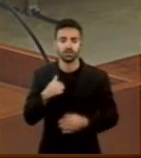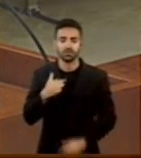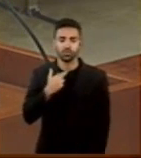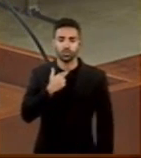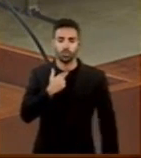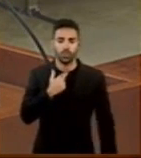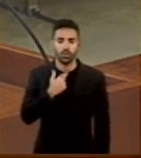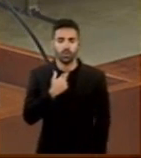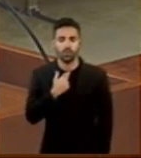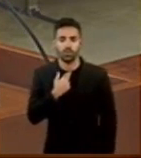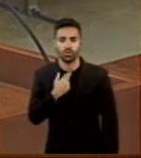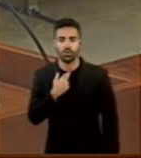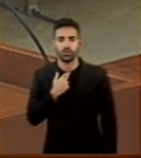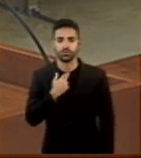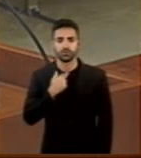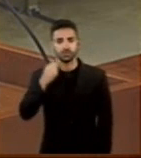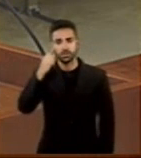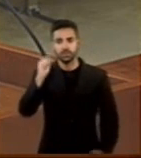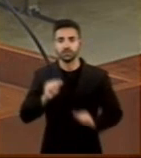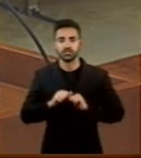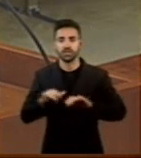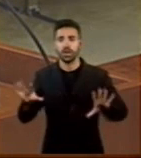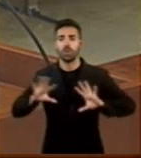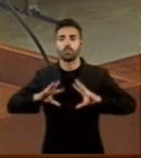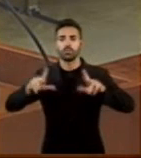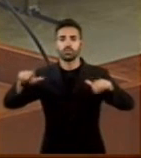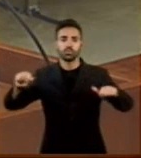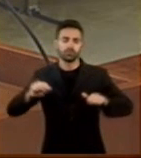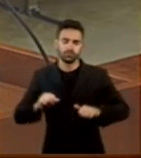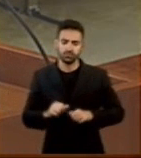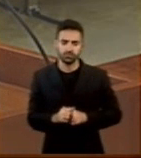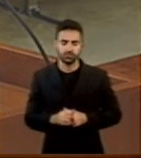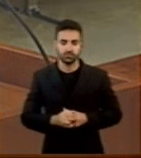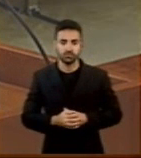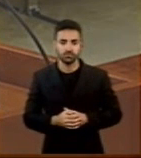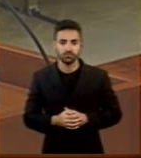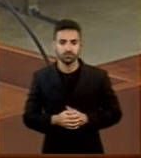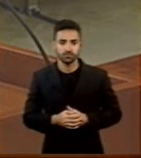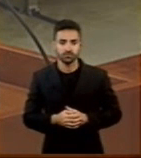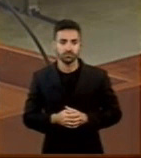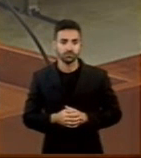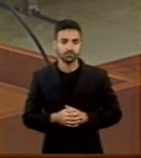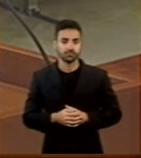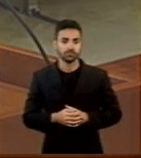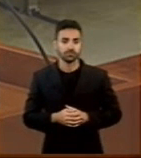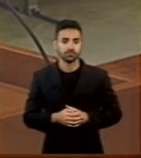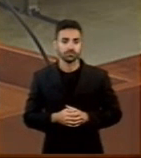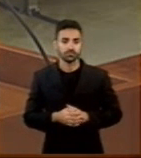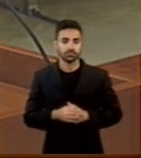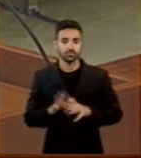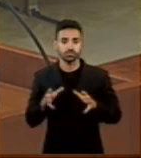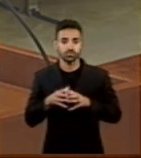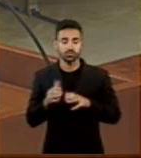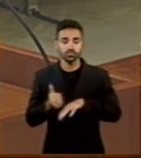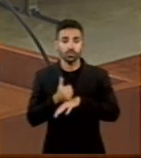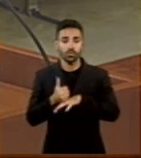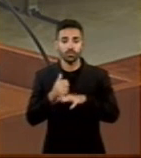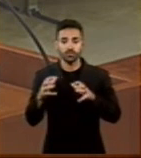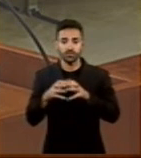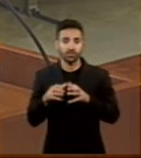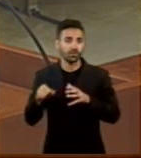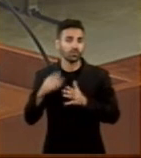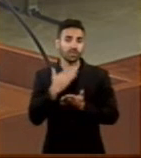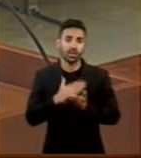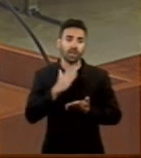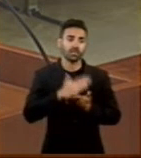ser estendido em repercussão geral em todos os casos, mormente para uma categoria que nada tem a ver com